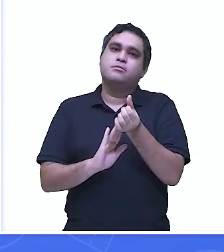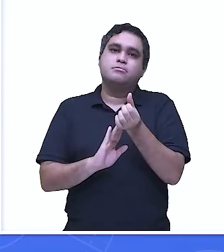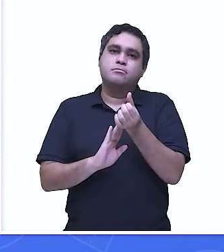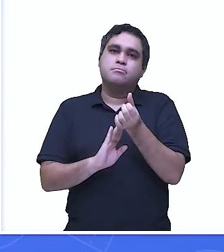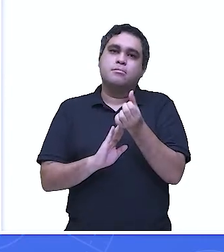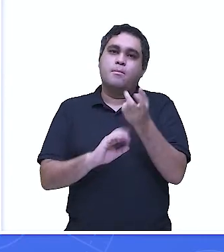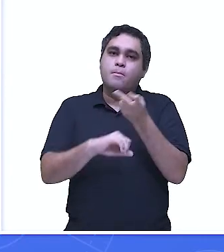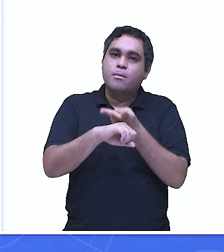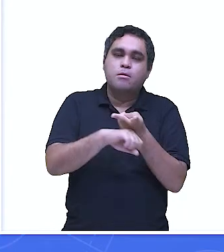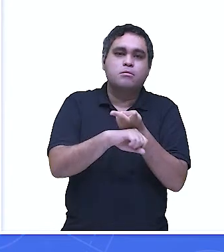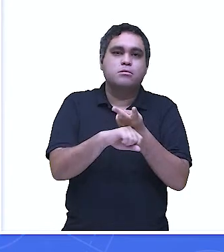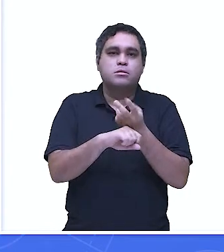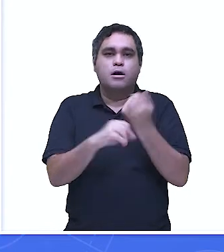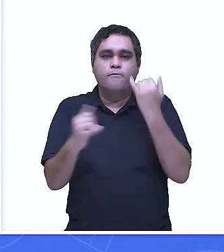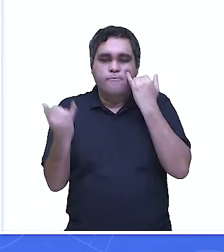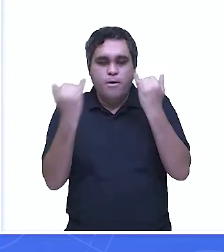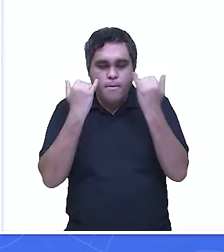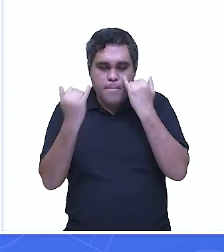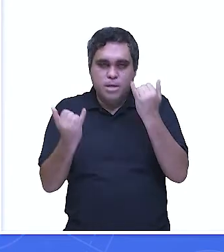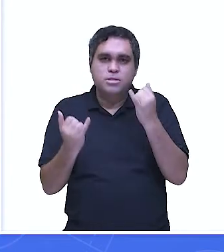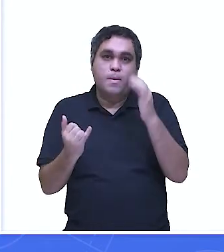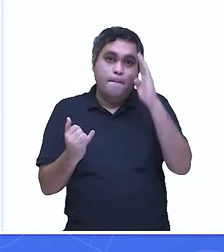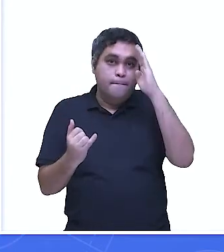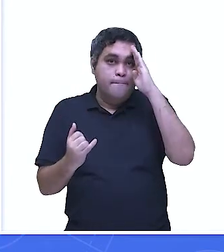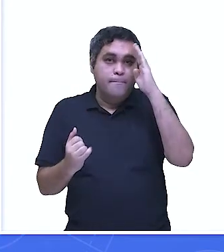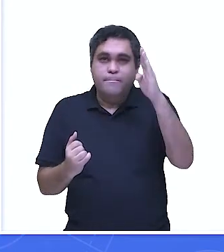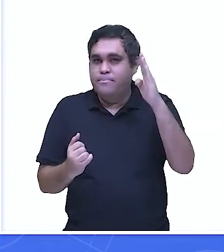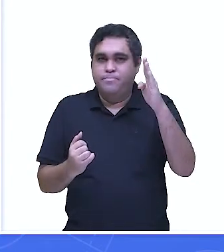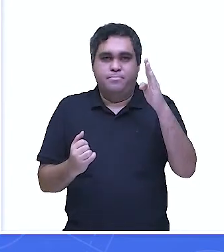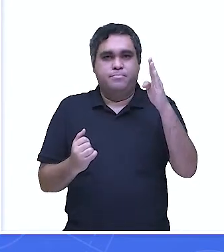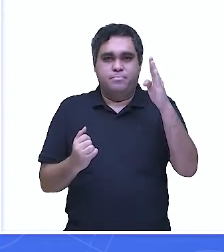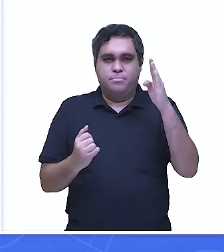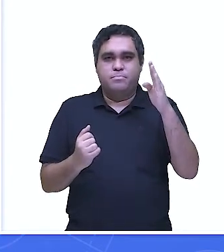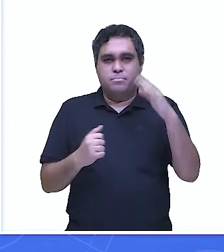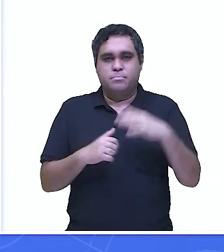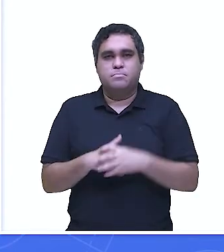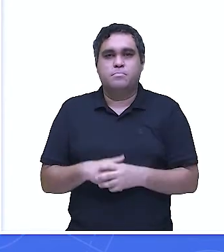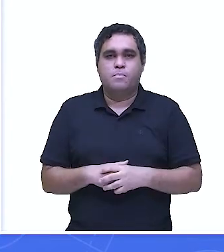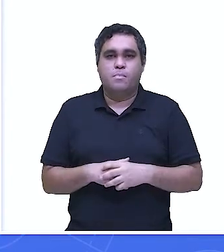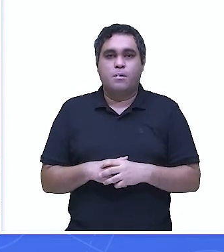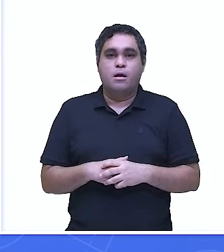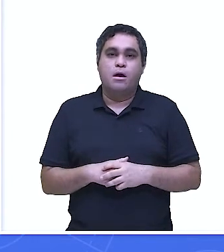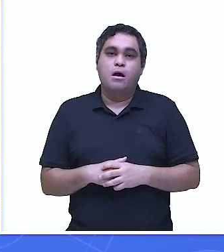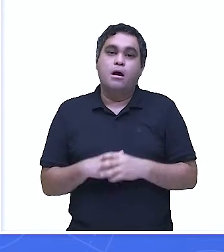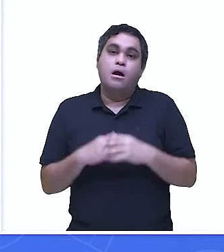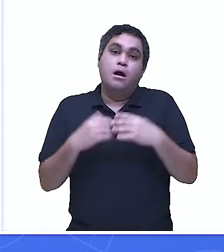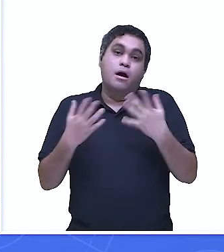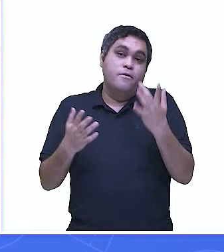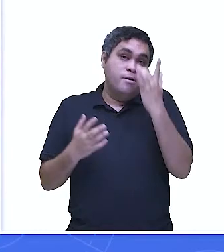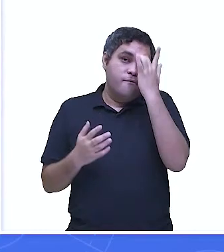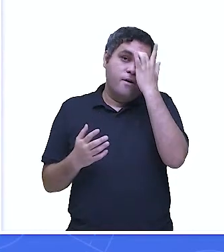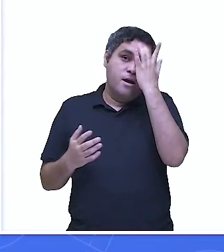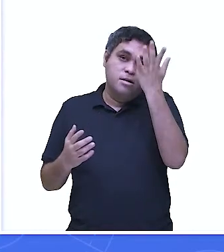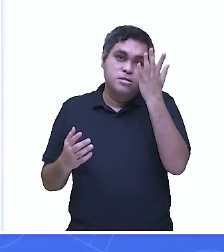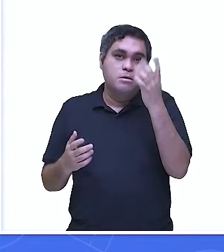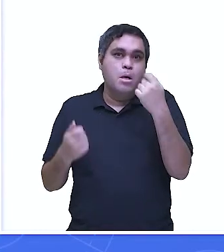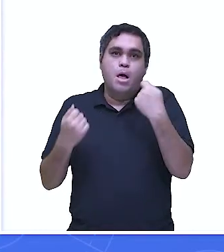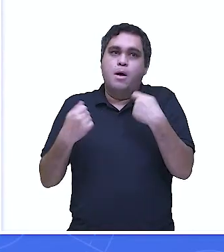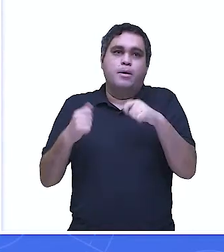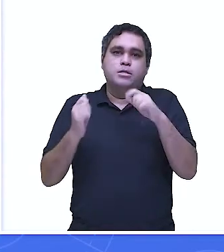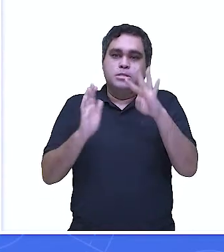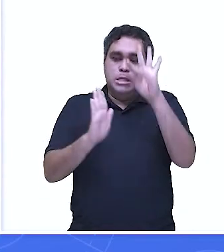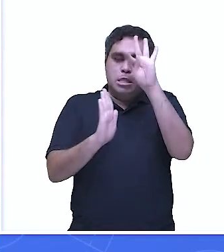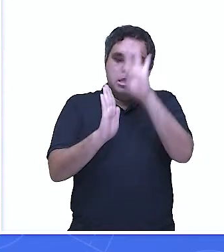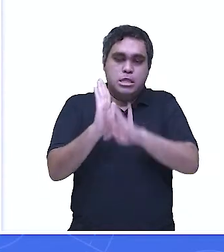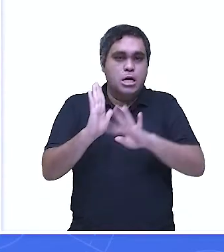busca dessas informações, certo? E aí fica muito mais fácil, você não precisa